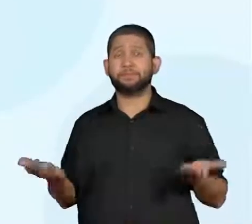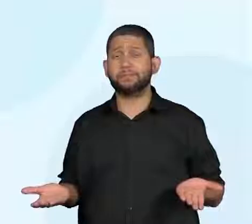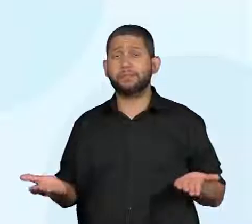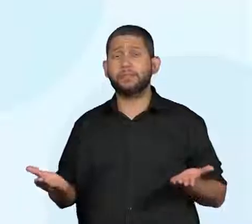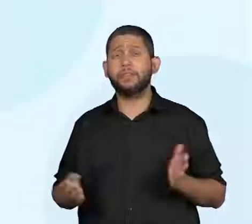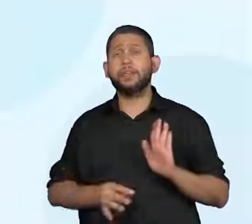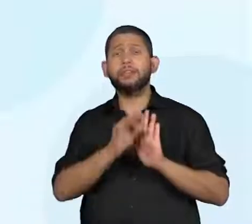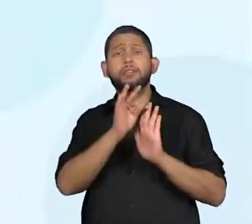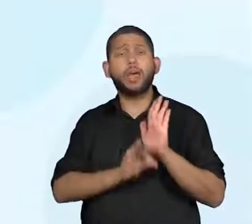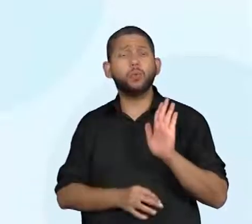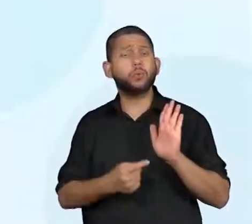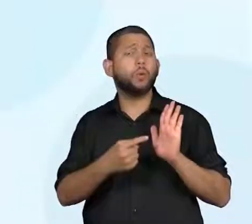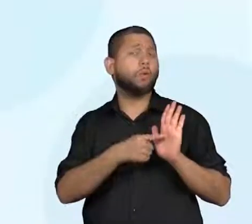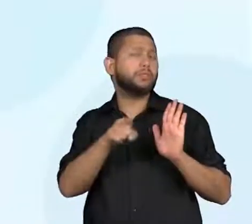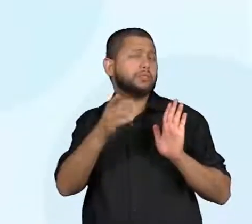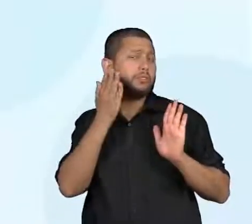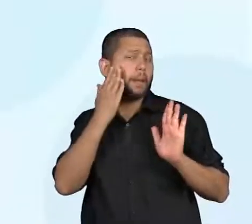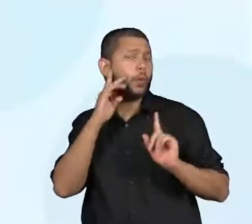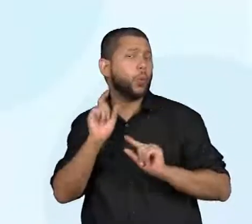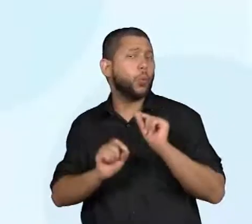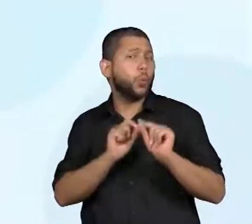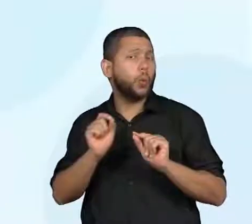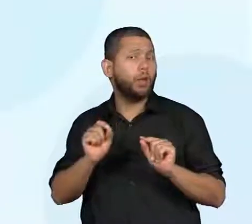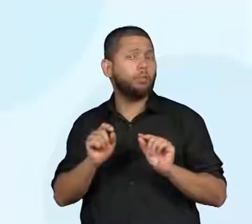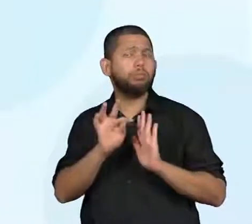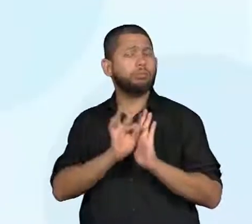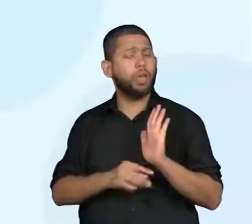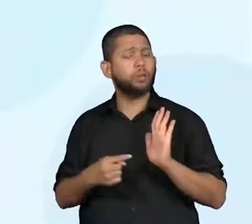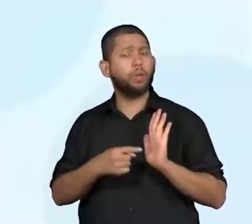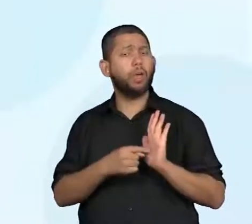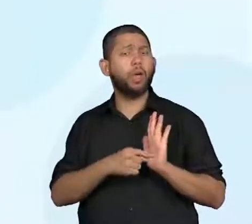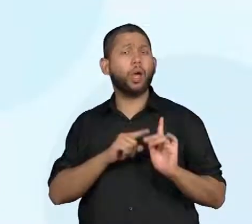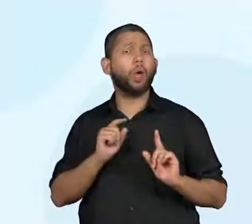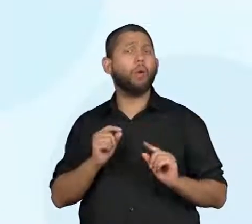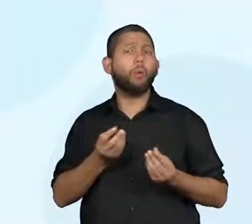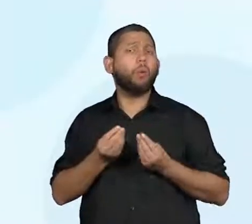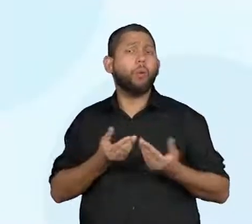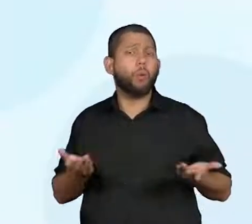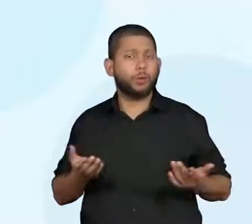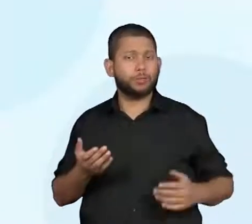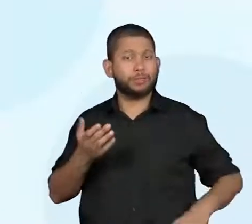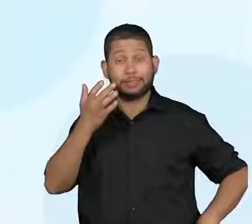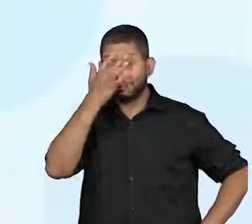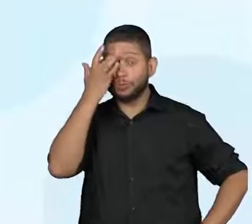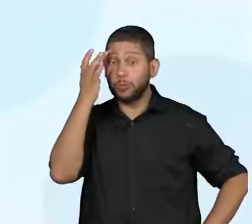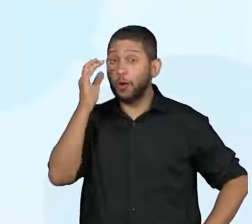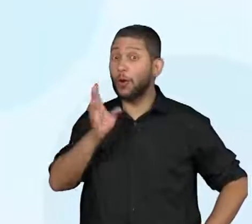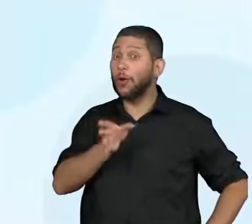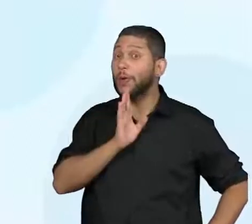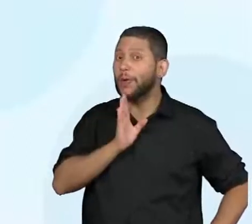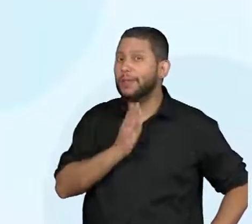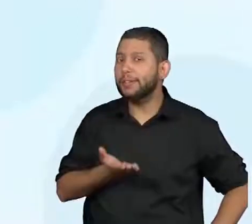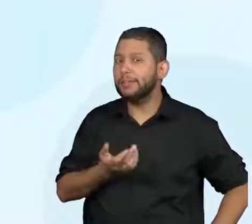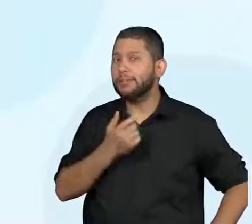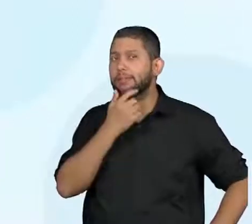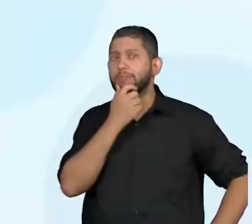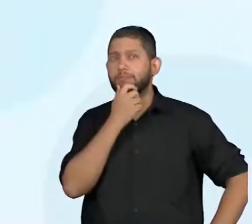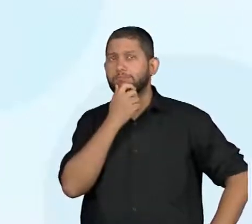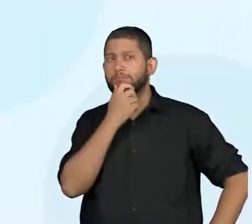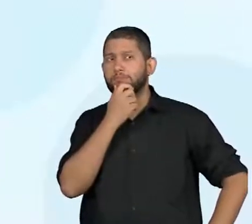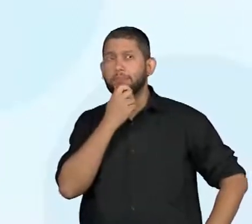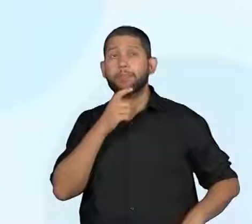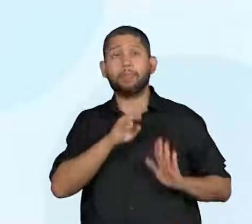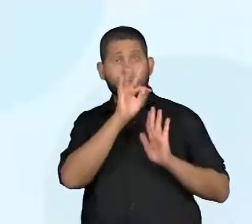Que tipo de texto é esse? Você sabia que ou você sabia que?